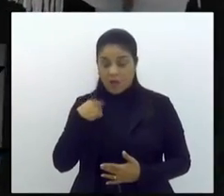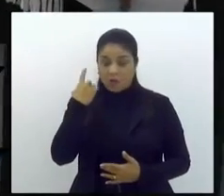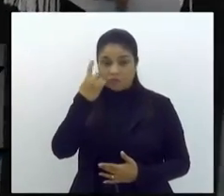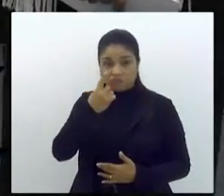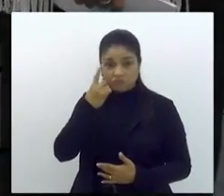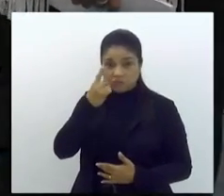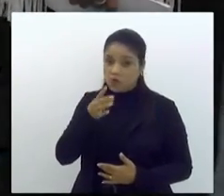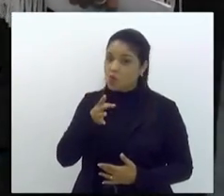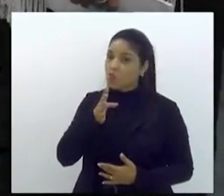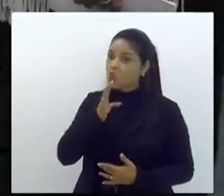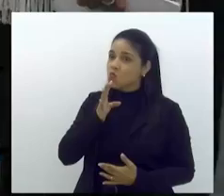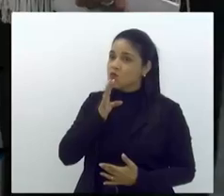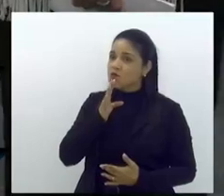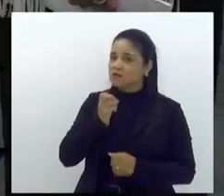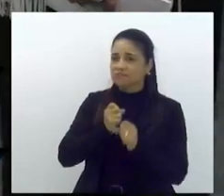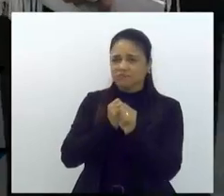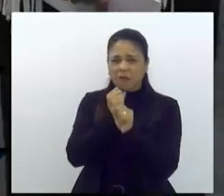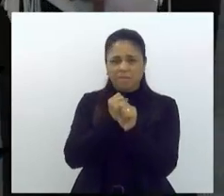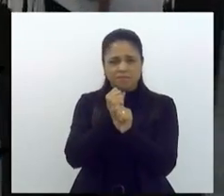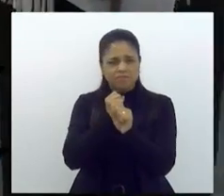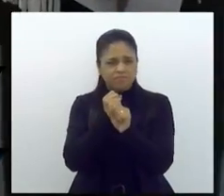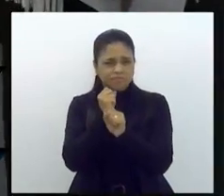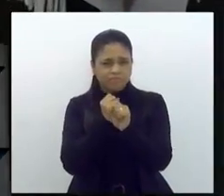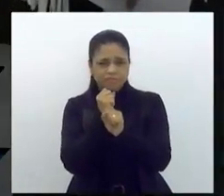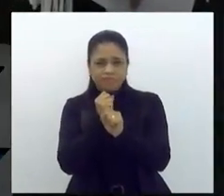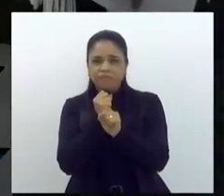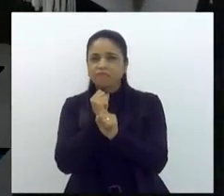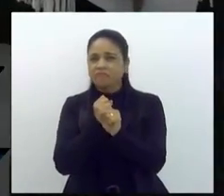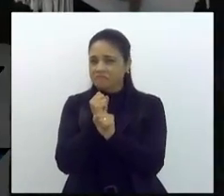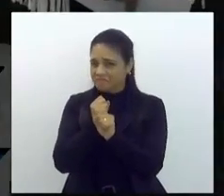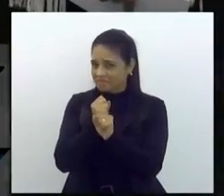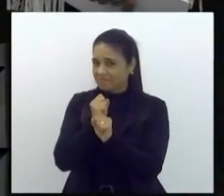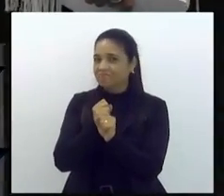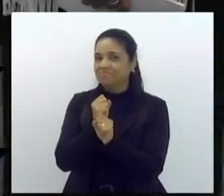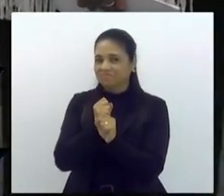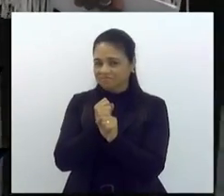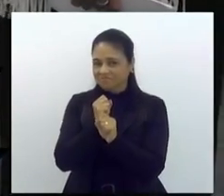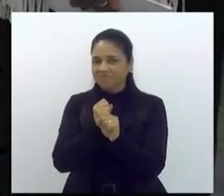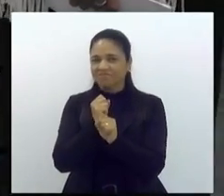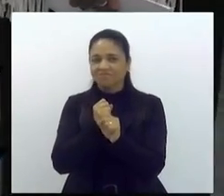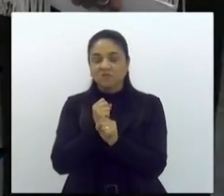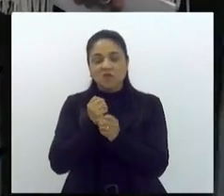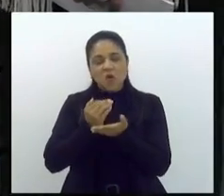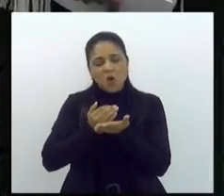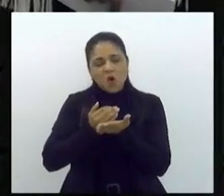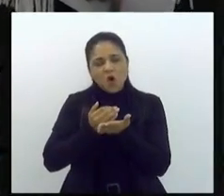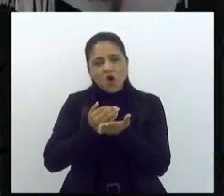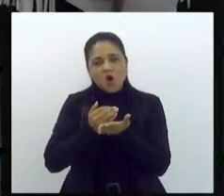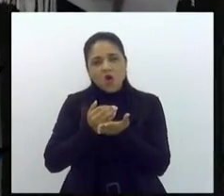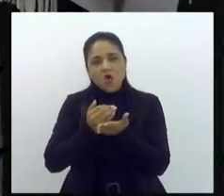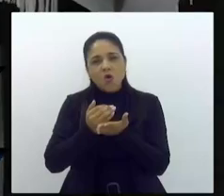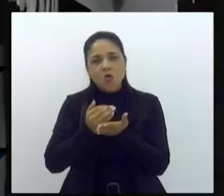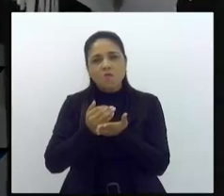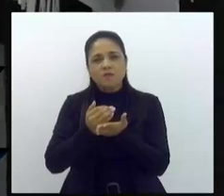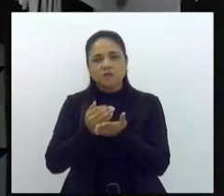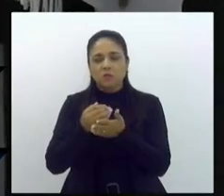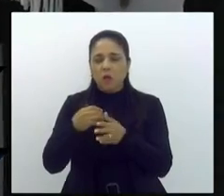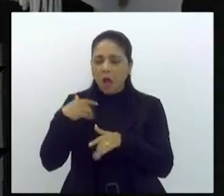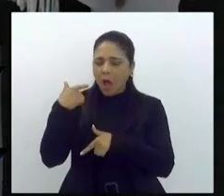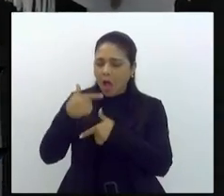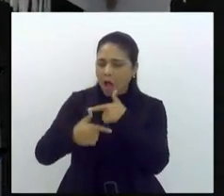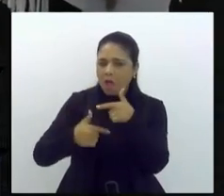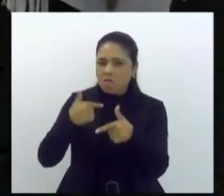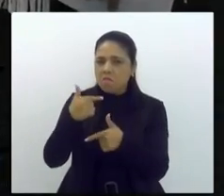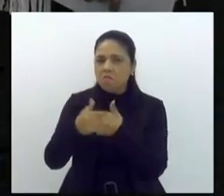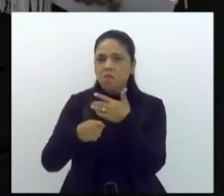deputados que conheça a Marina mais tempo há muito mais tempo quando ela começou a sua militância